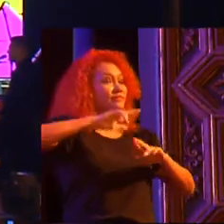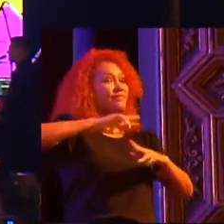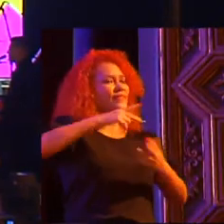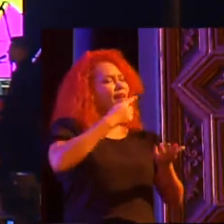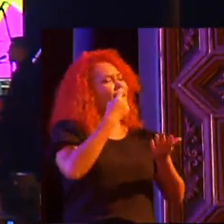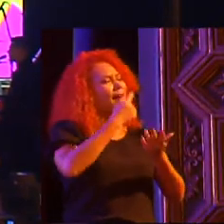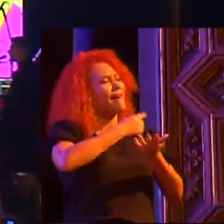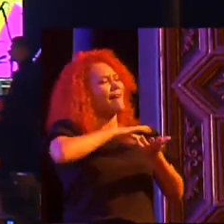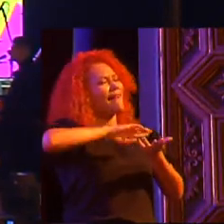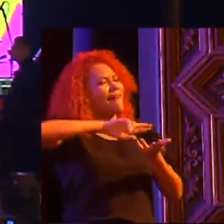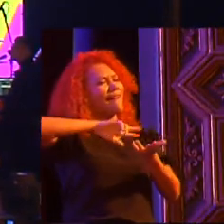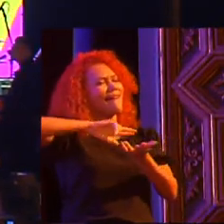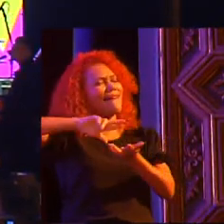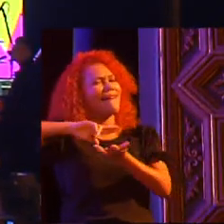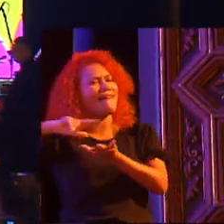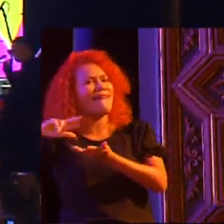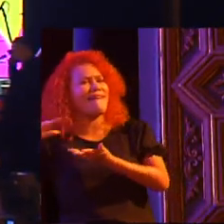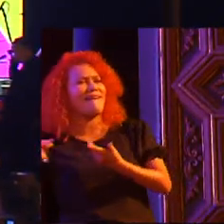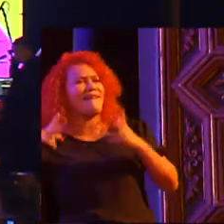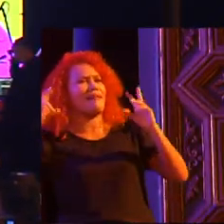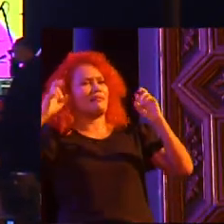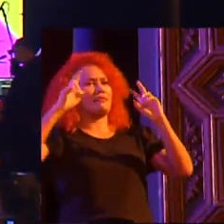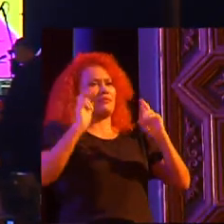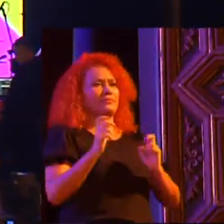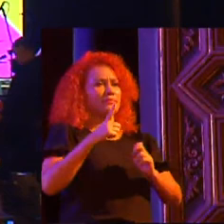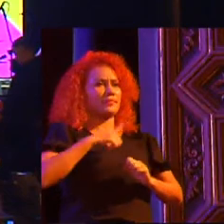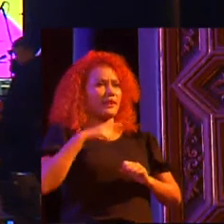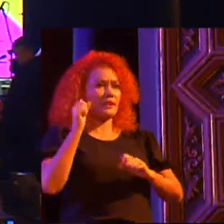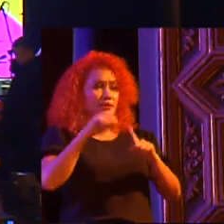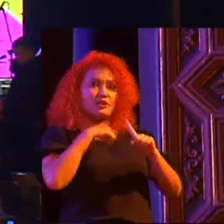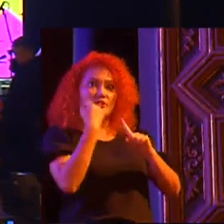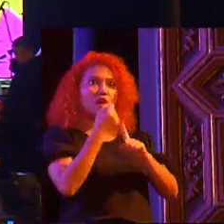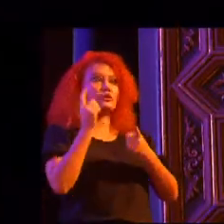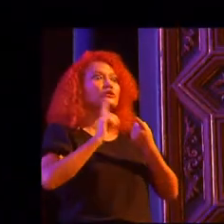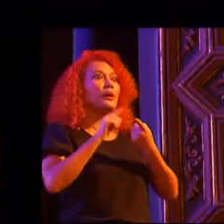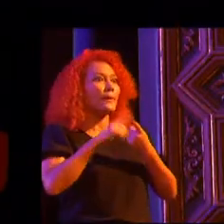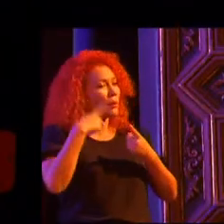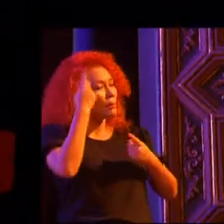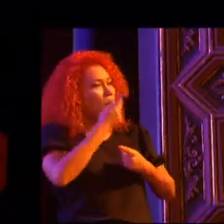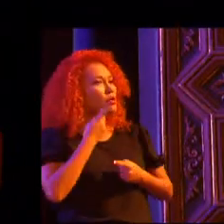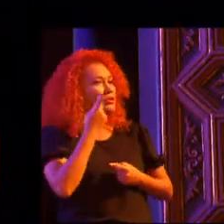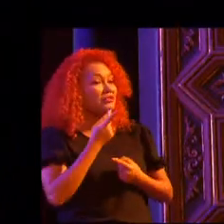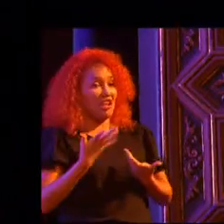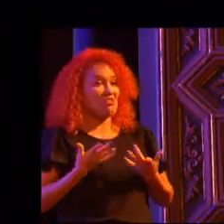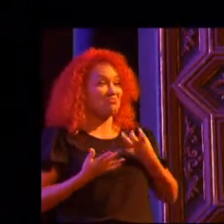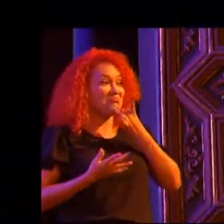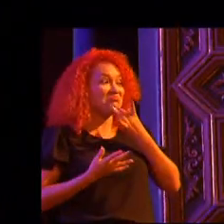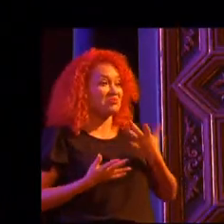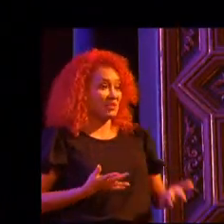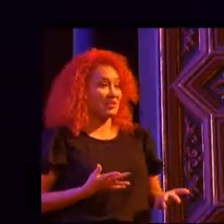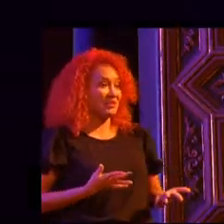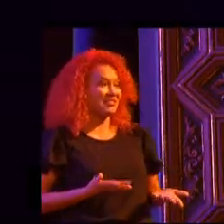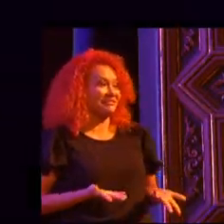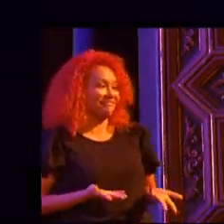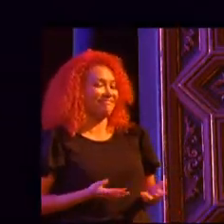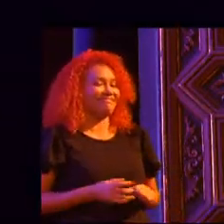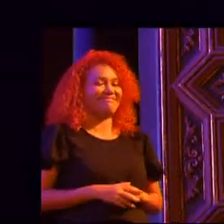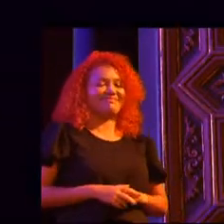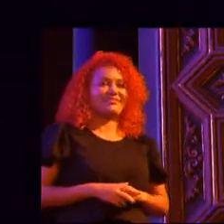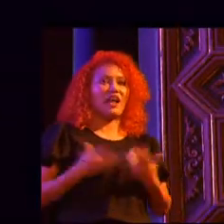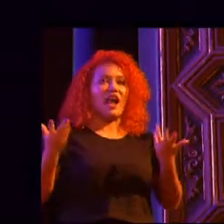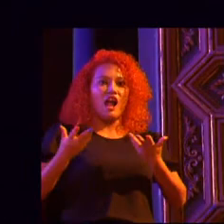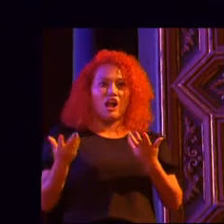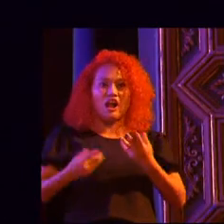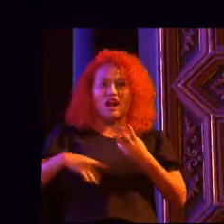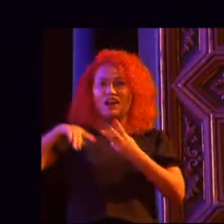contestação social, mas também política. É isso mesmo. Égua, né? Ixi. Então vamos aos indicados